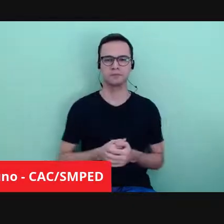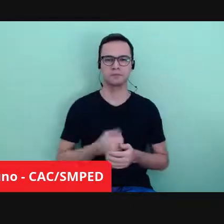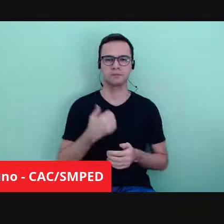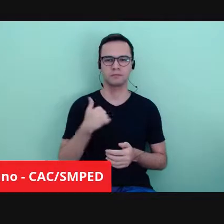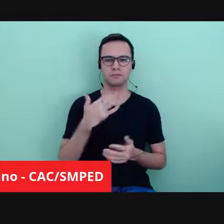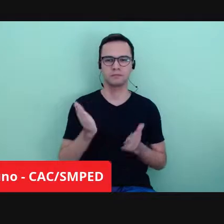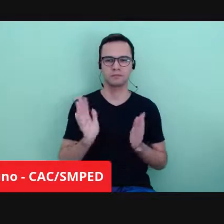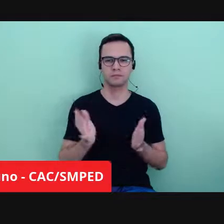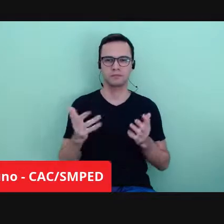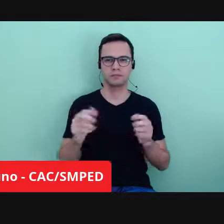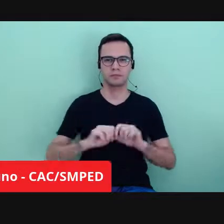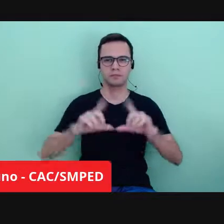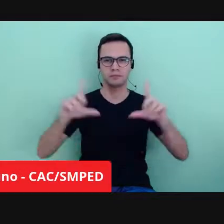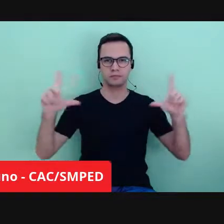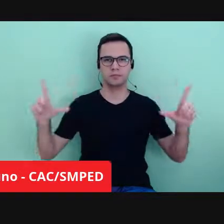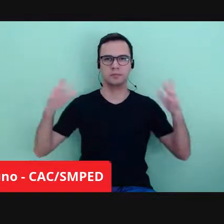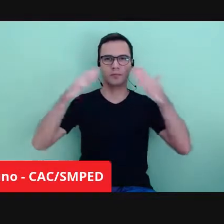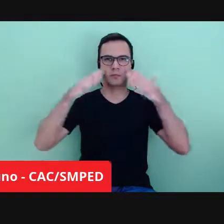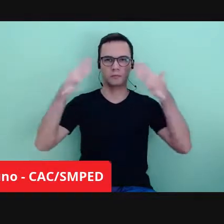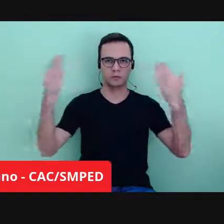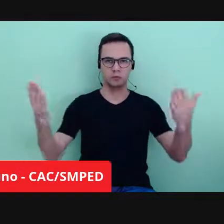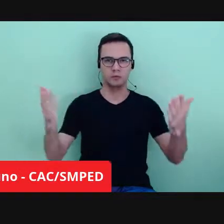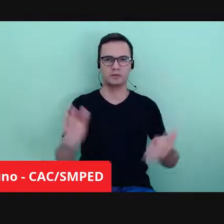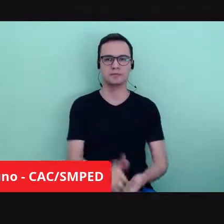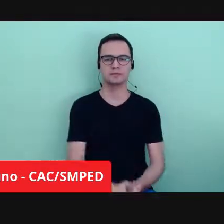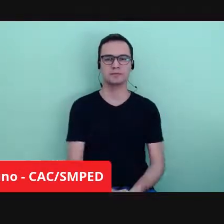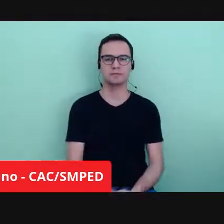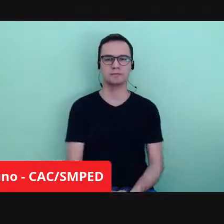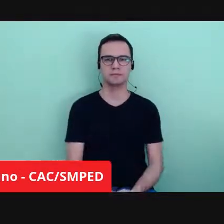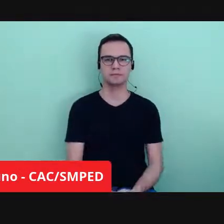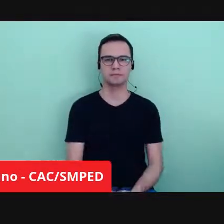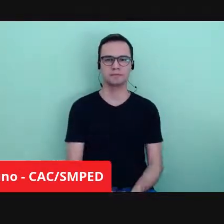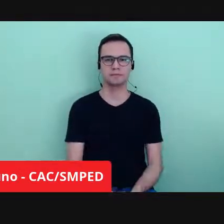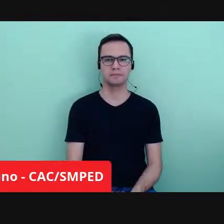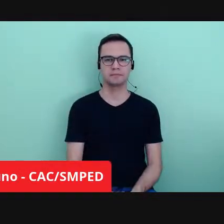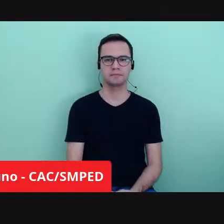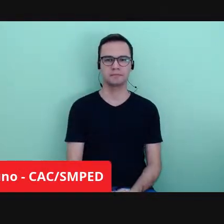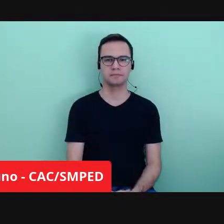aqui compartilhar a minha tela, vamos ver se dá certo.